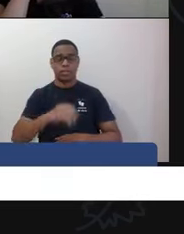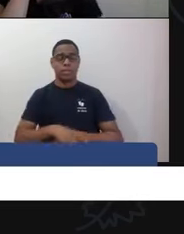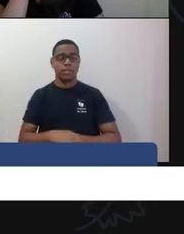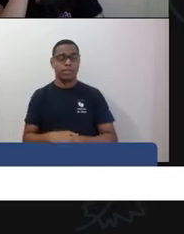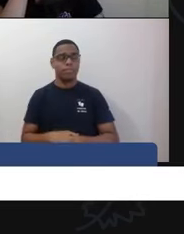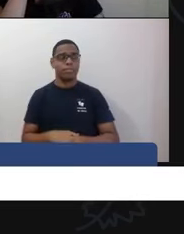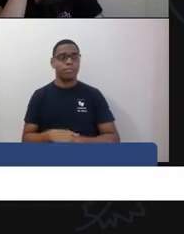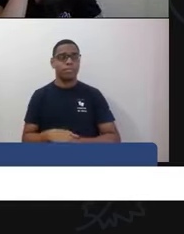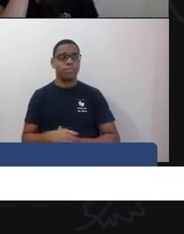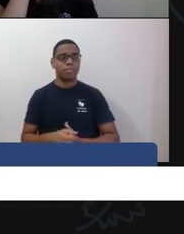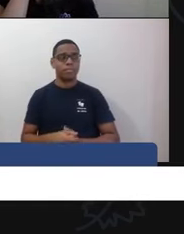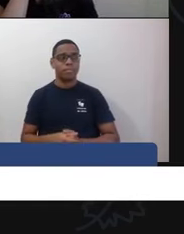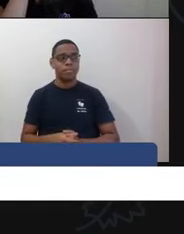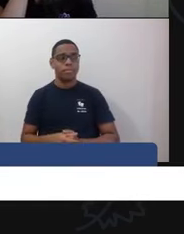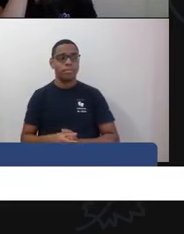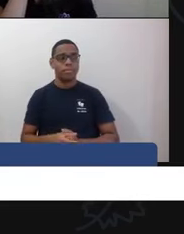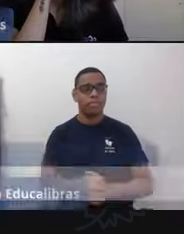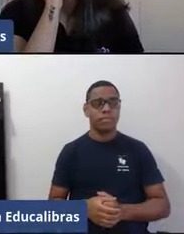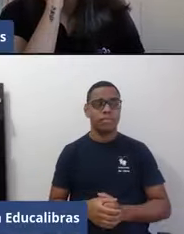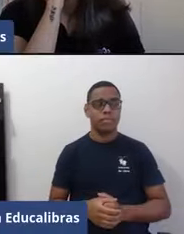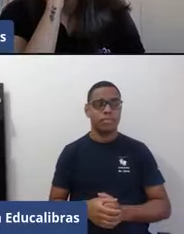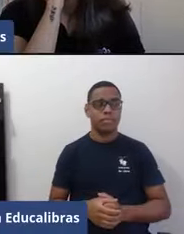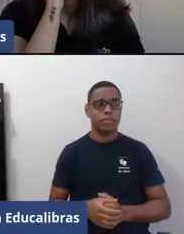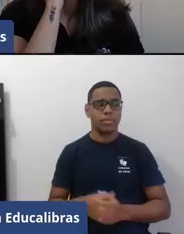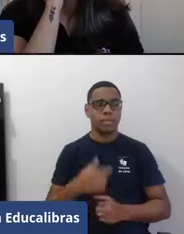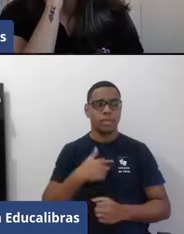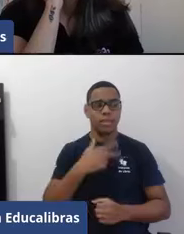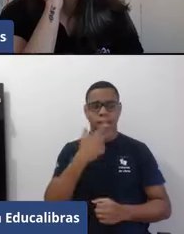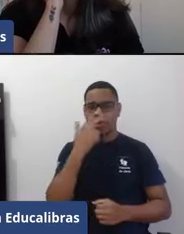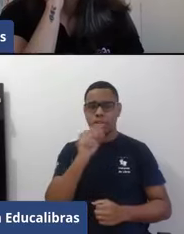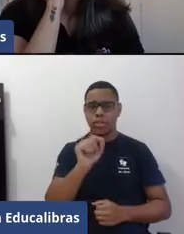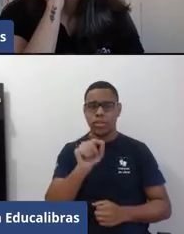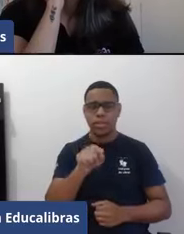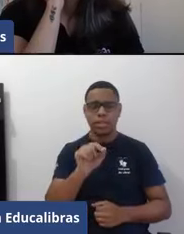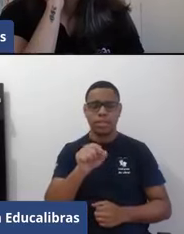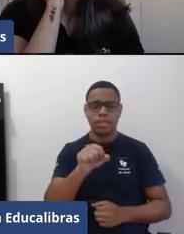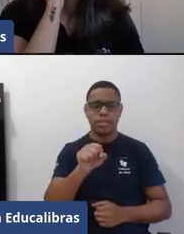Né? Luiz, tira aí o negócio, tira.